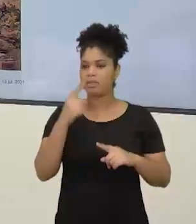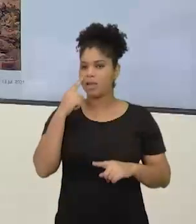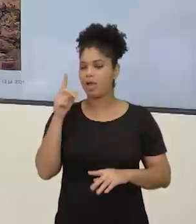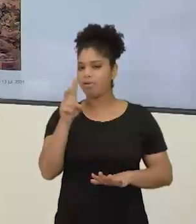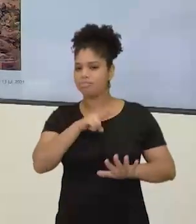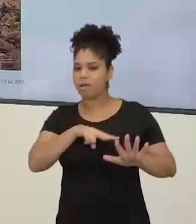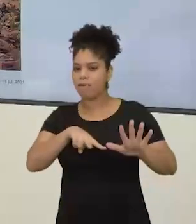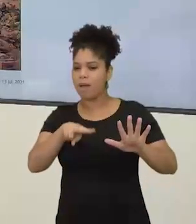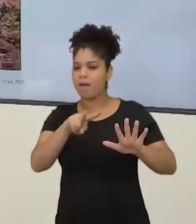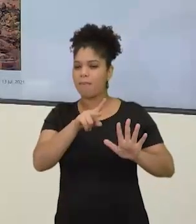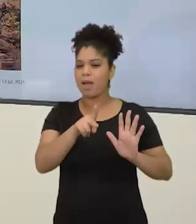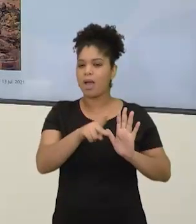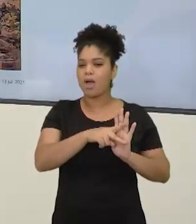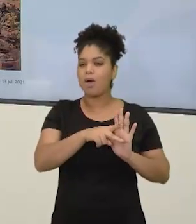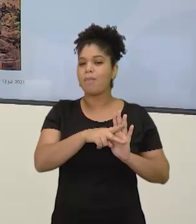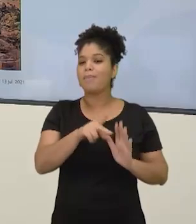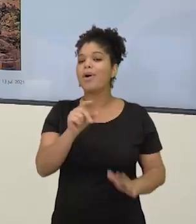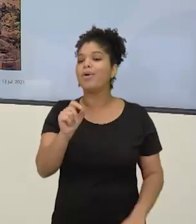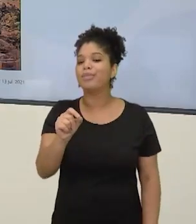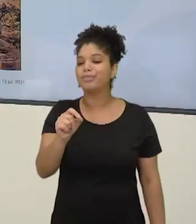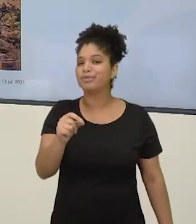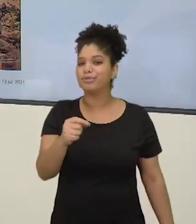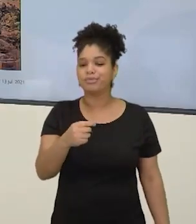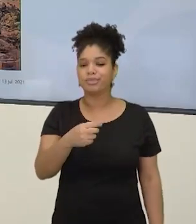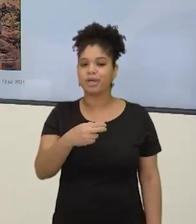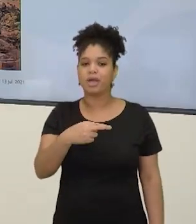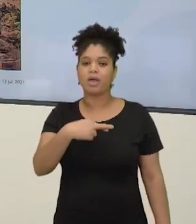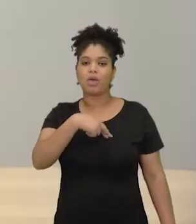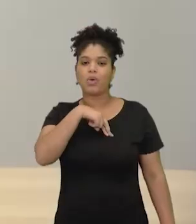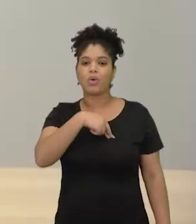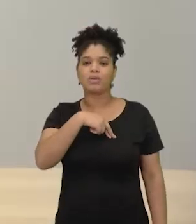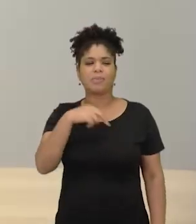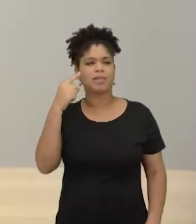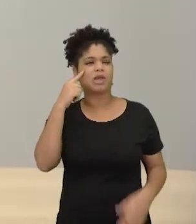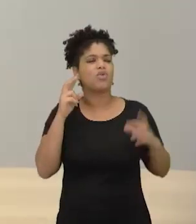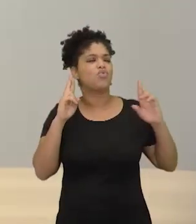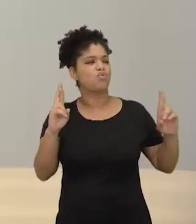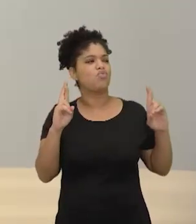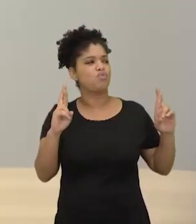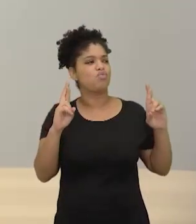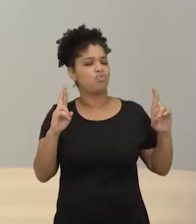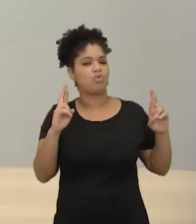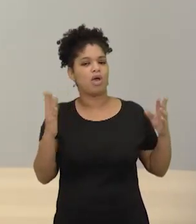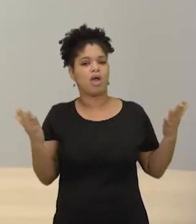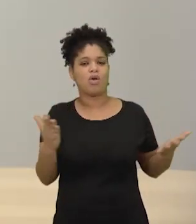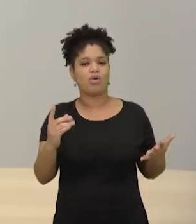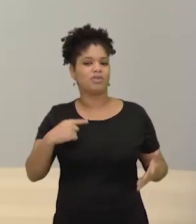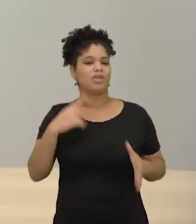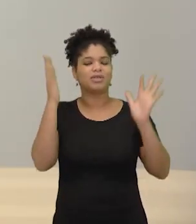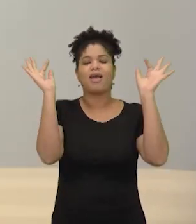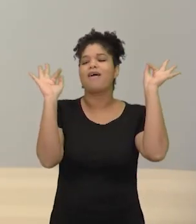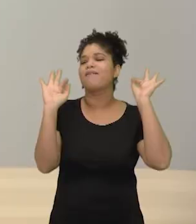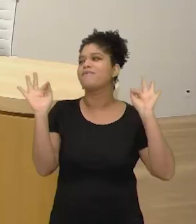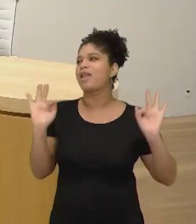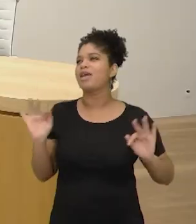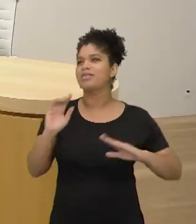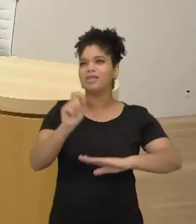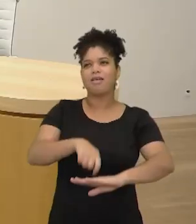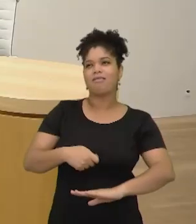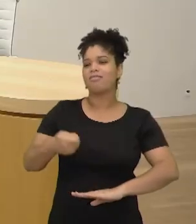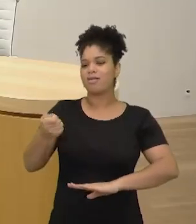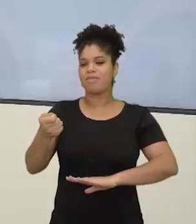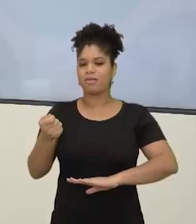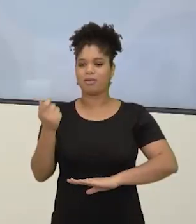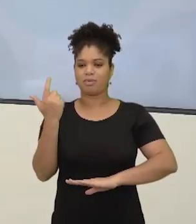visão romantizada da realidade, uma visão idealizada. Agora vai dar tudo certo. Agora seremos felizes. Somos independentes,